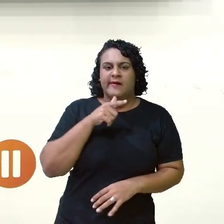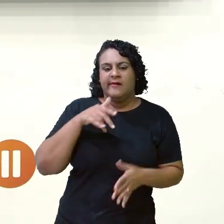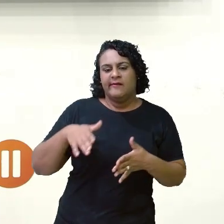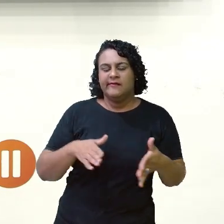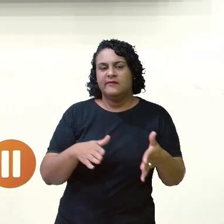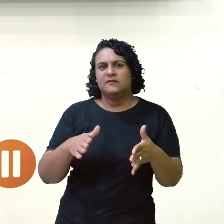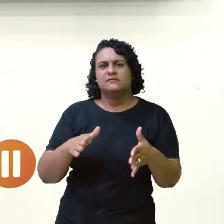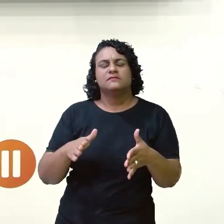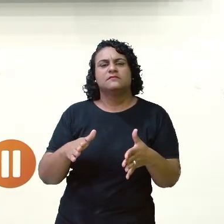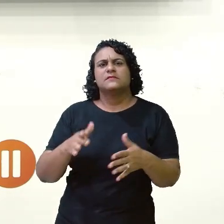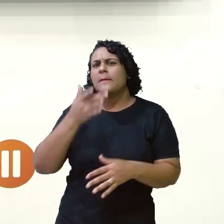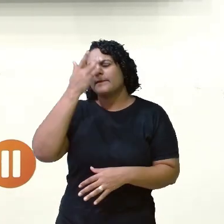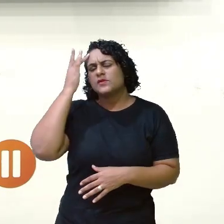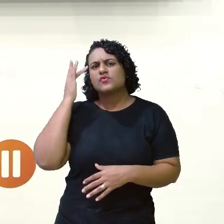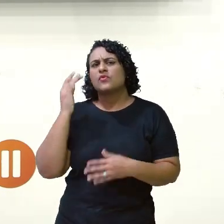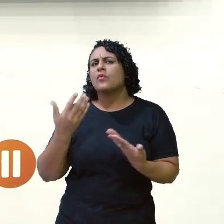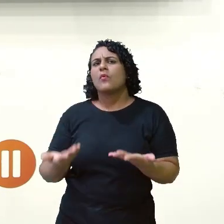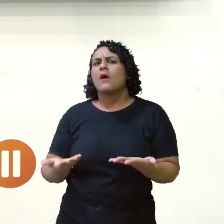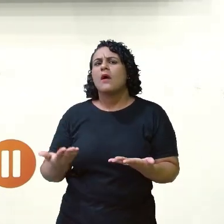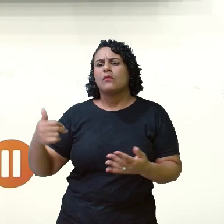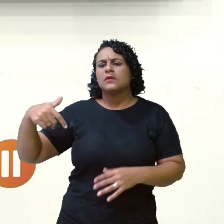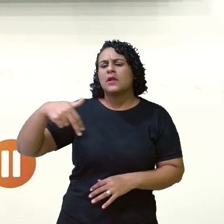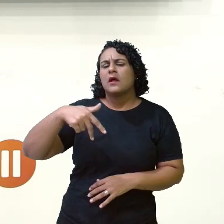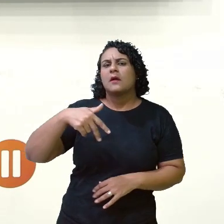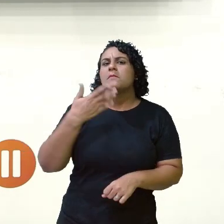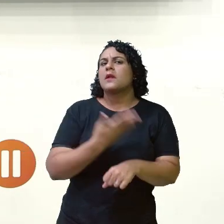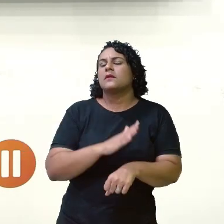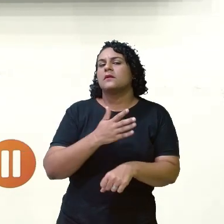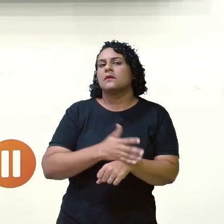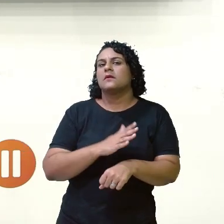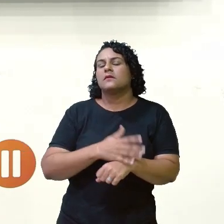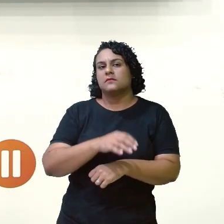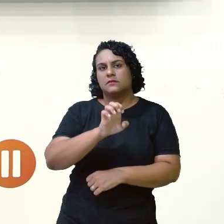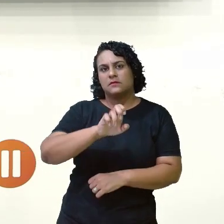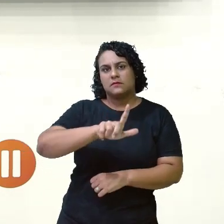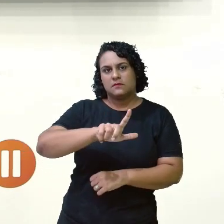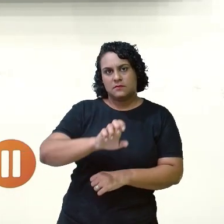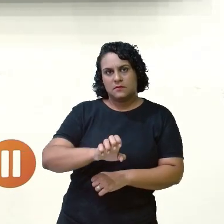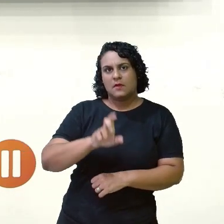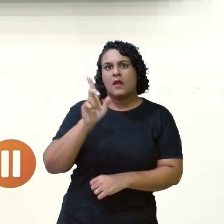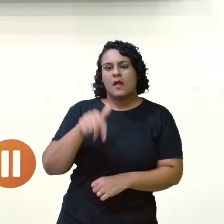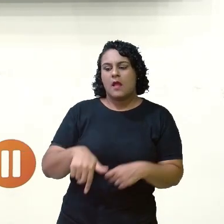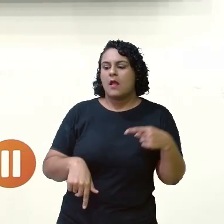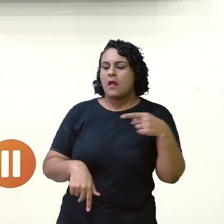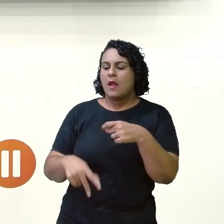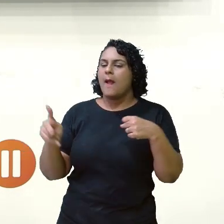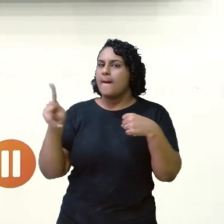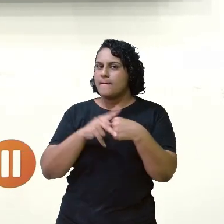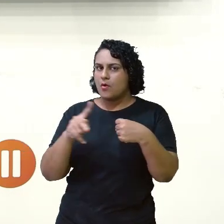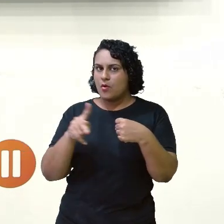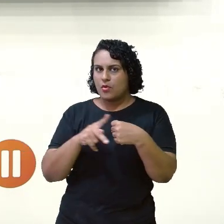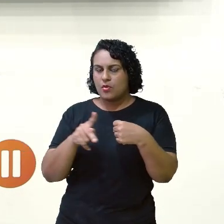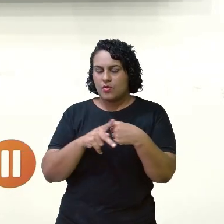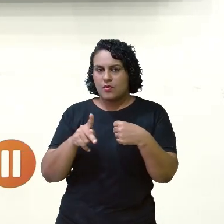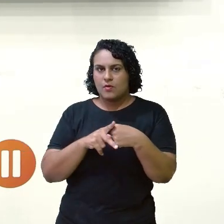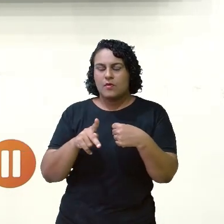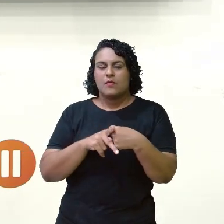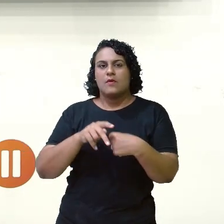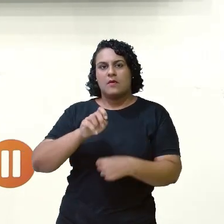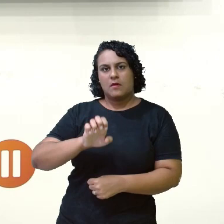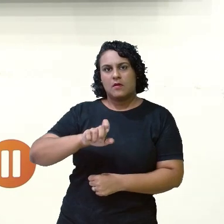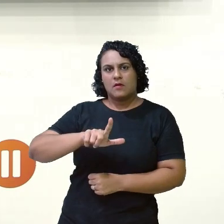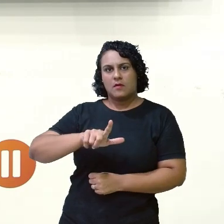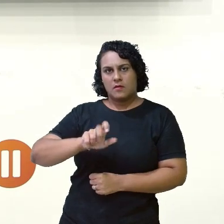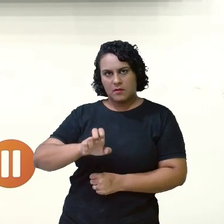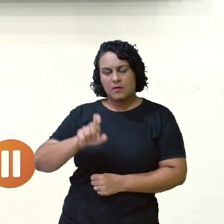está atravessando? Ele, que é o quê? O meu pronome aí, ó, ele. Ele